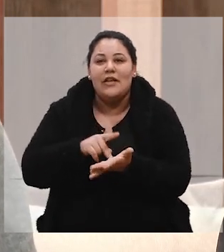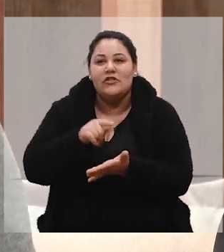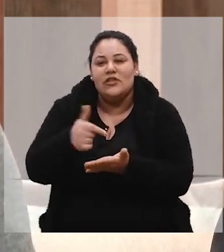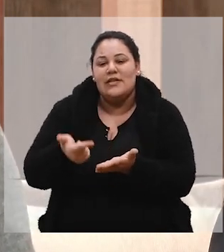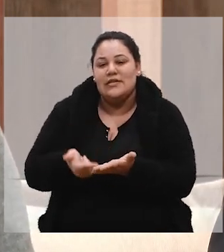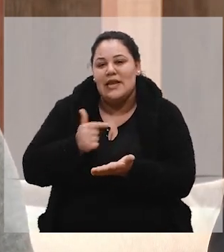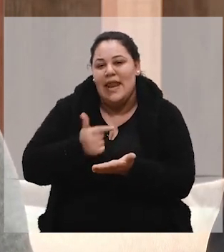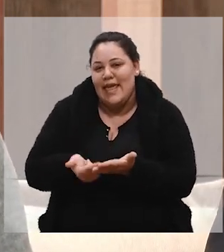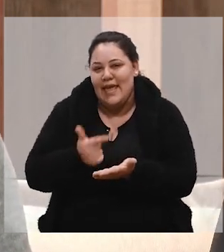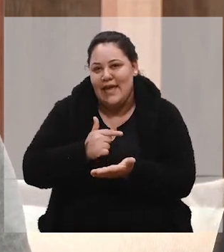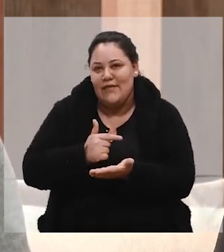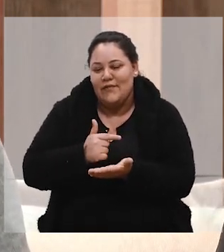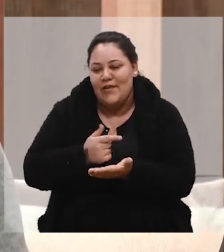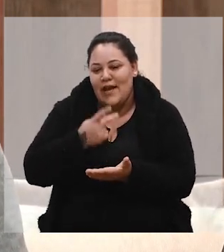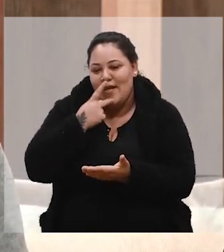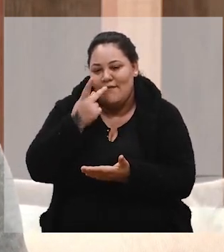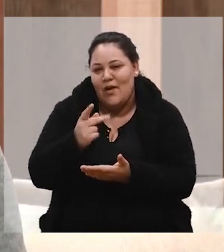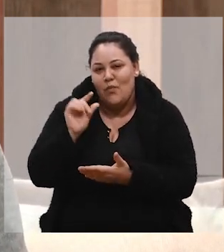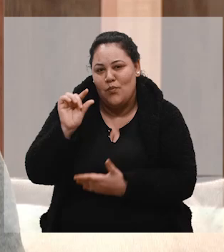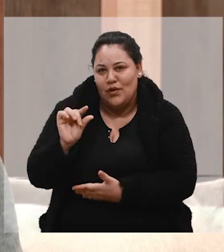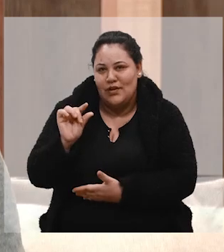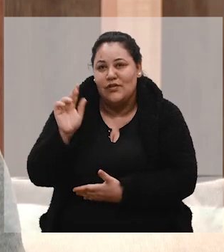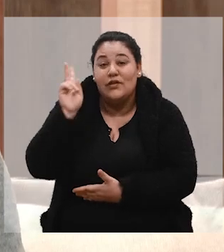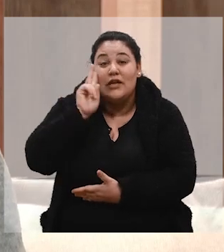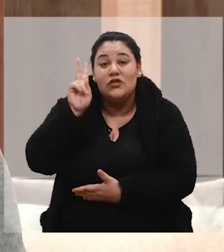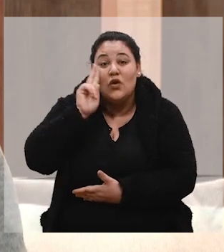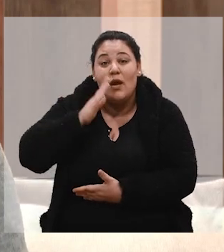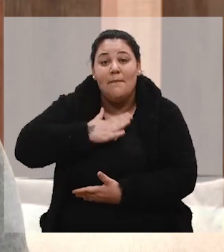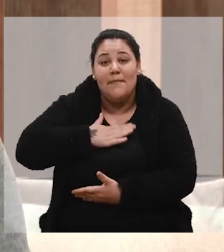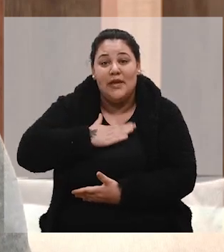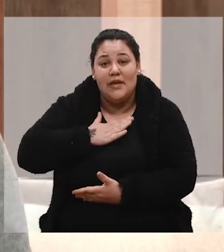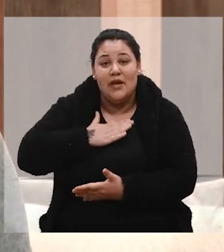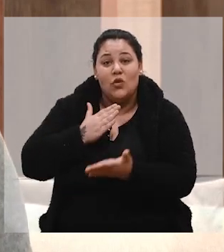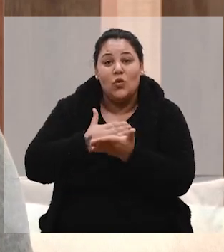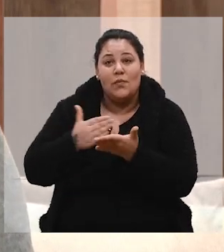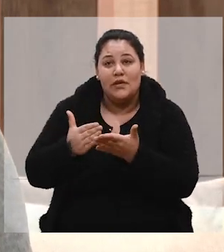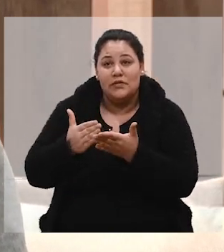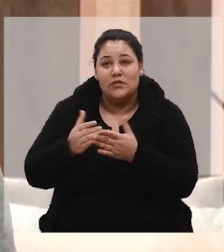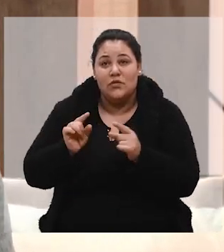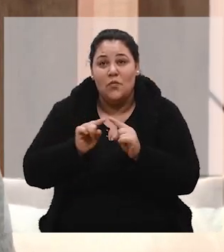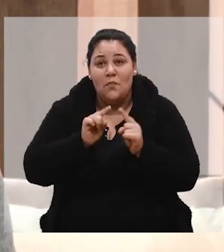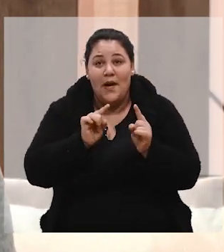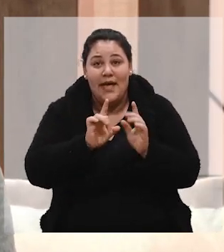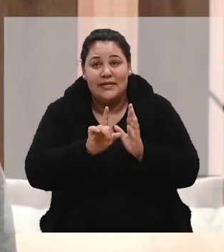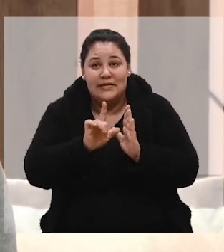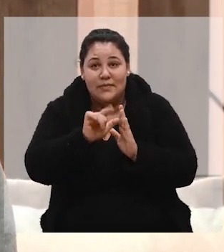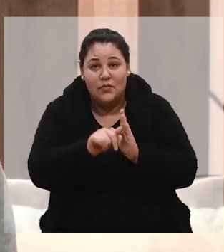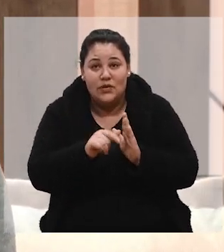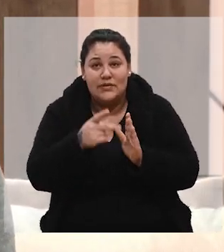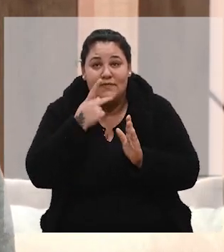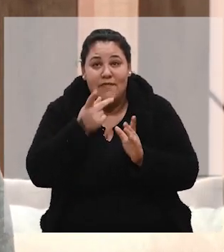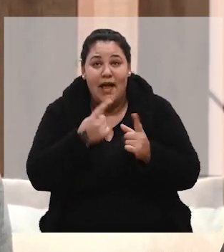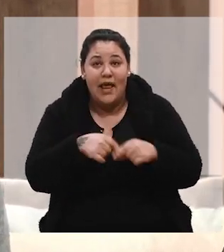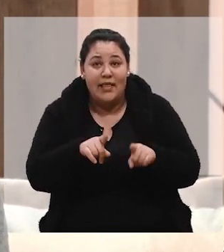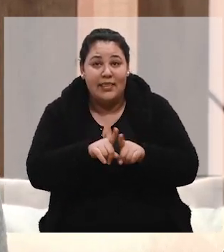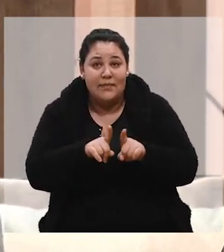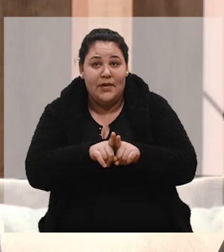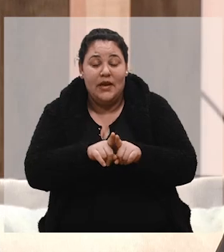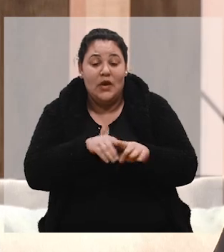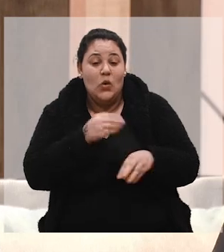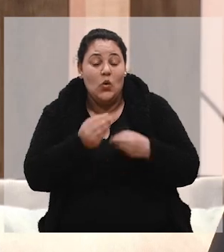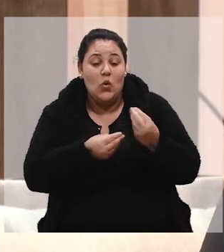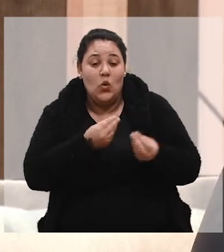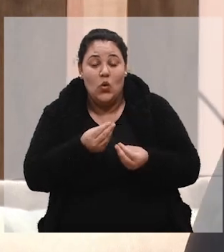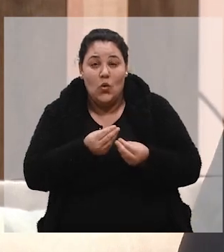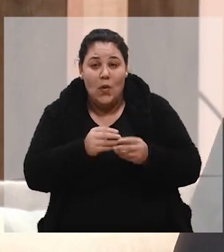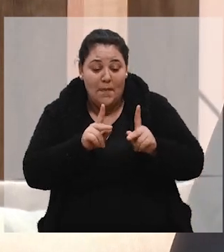na verdade, esse livro aí, ele conta um pedacinho da minha história no início, mas depois ele fala também de